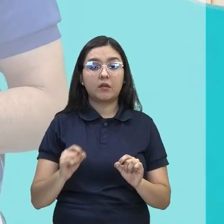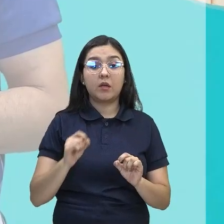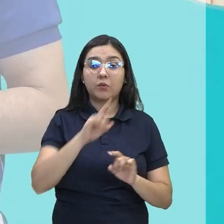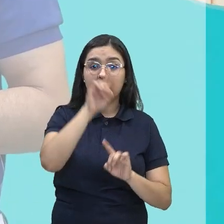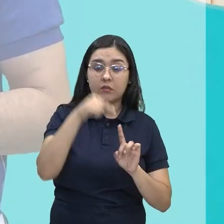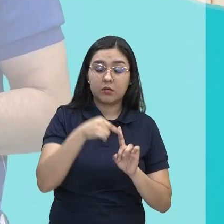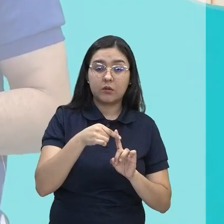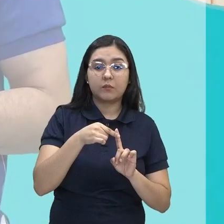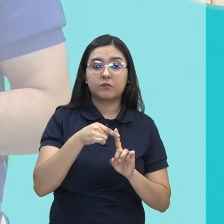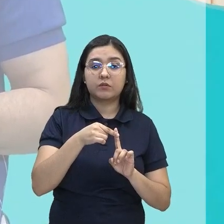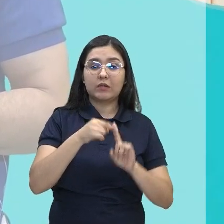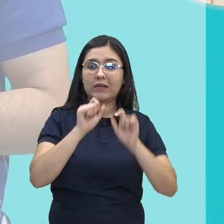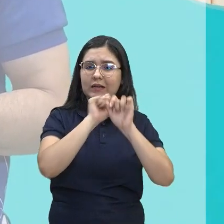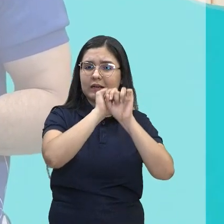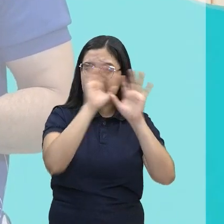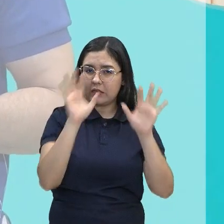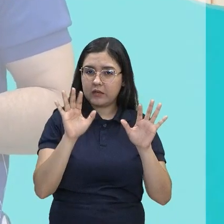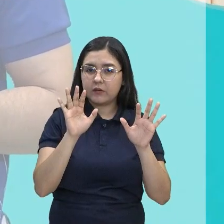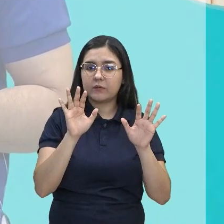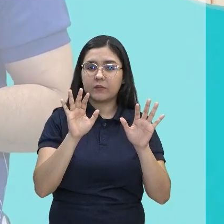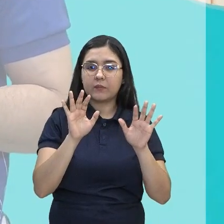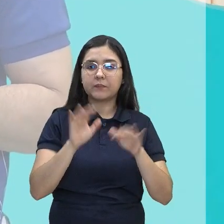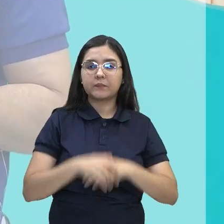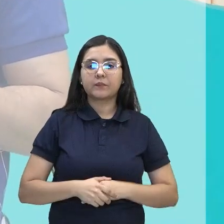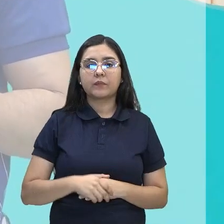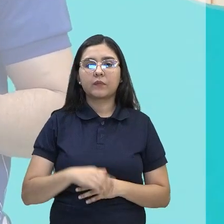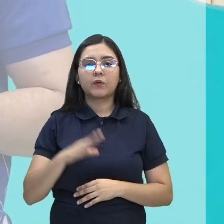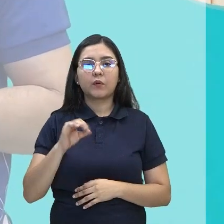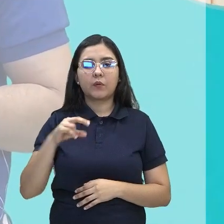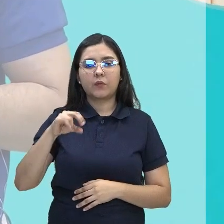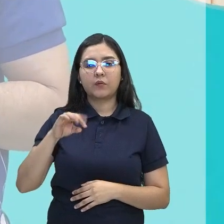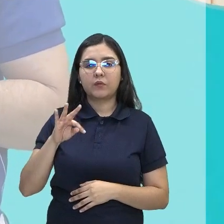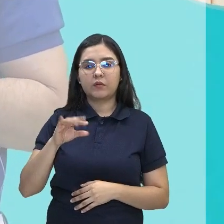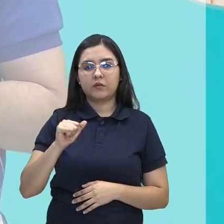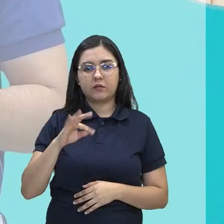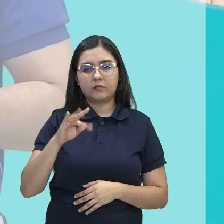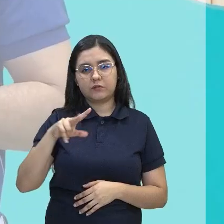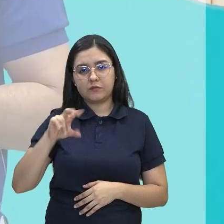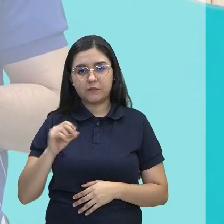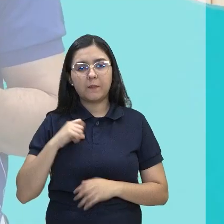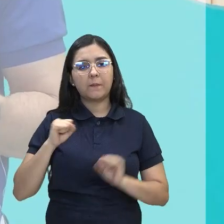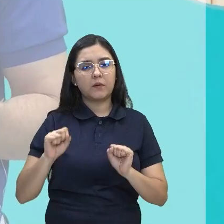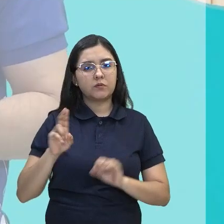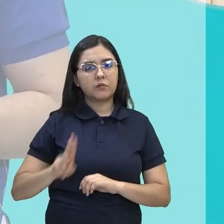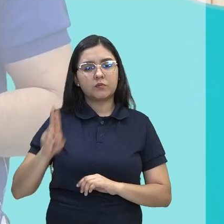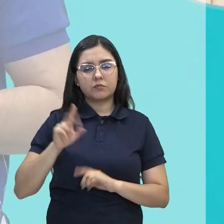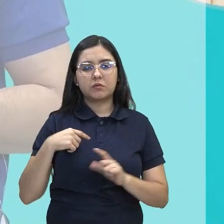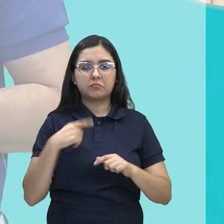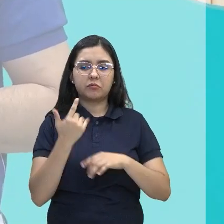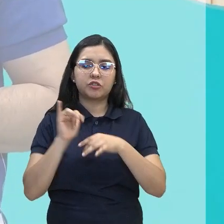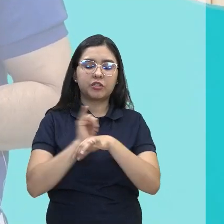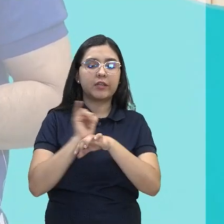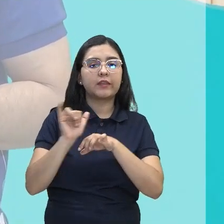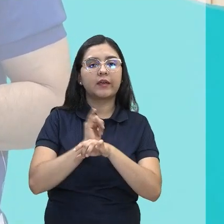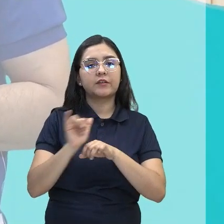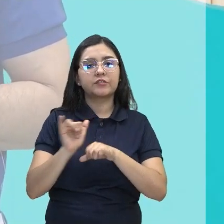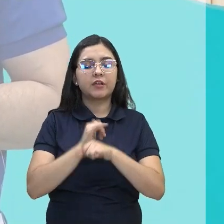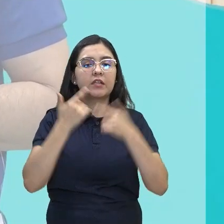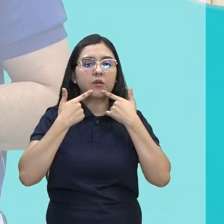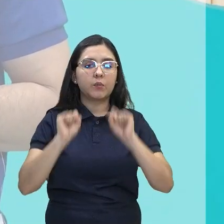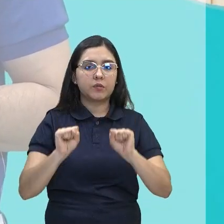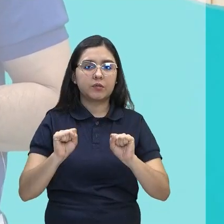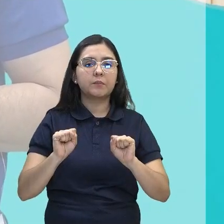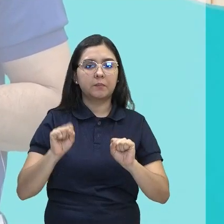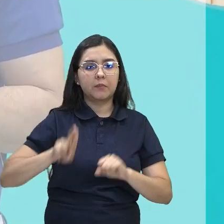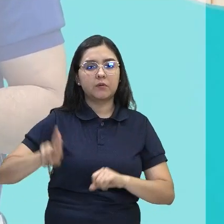objetivo, claro, é uma fala clara e objetiva, enquanto conotativo eu posso utilizar de mecanismos linguísticos para chegar também